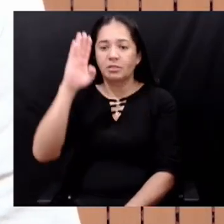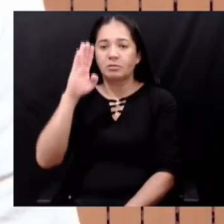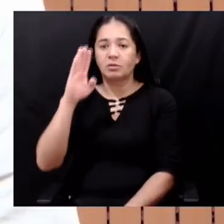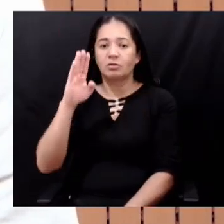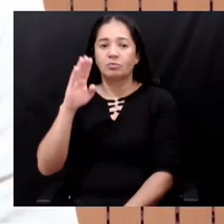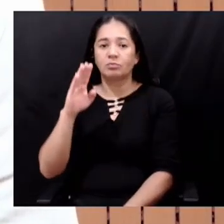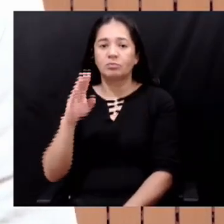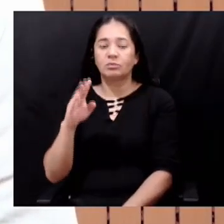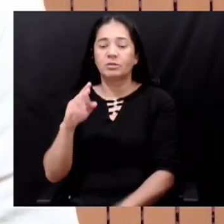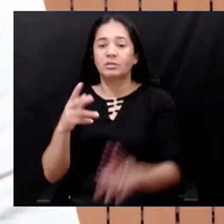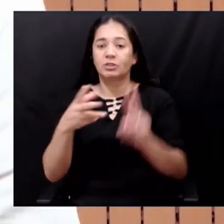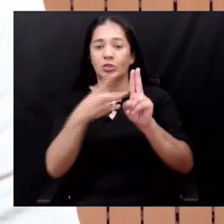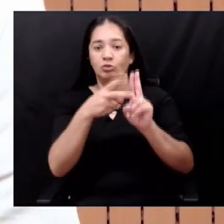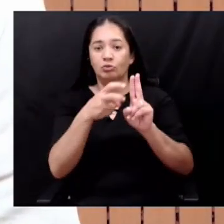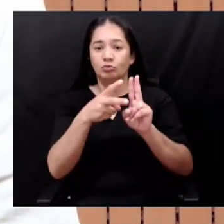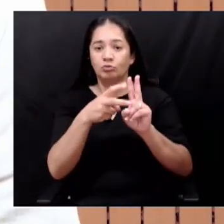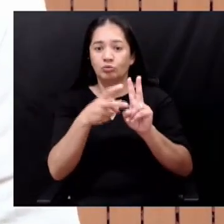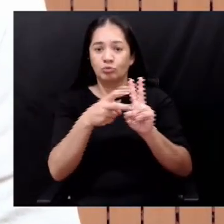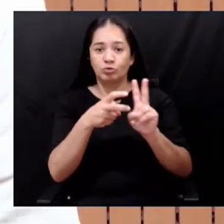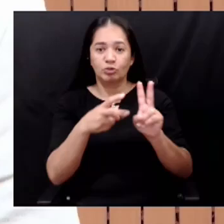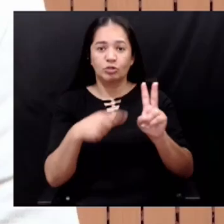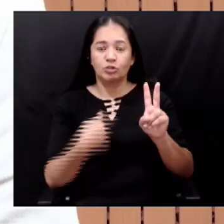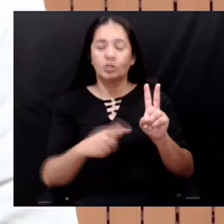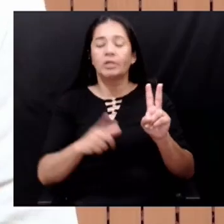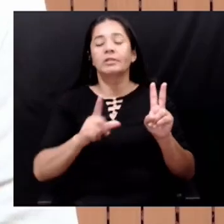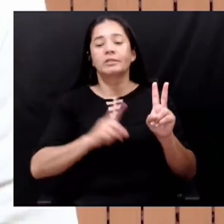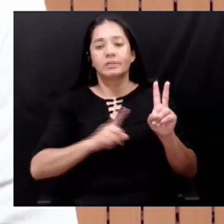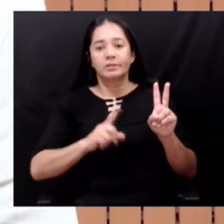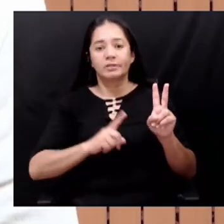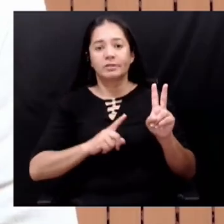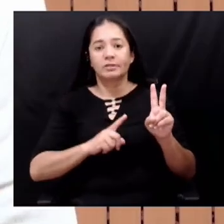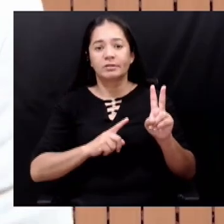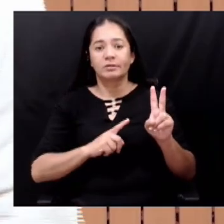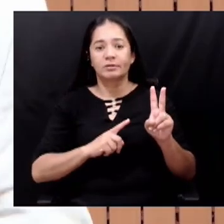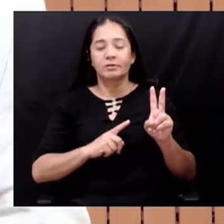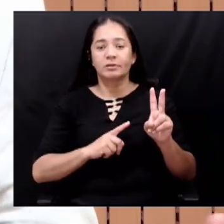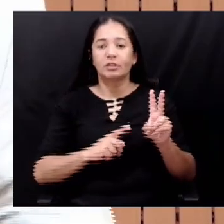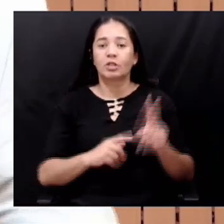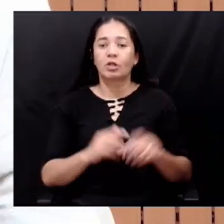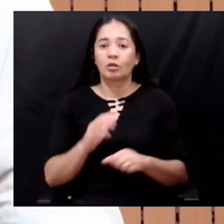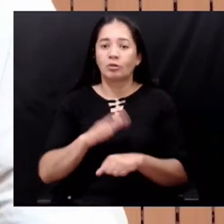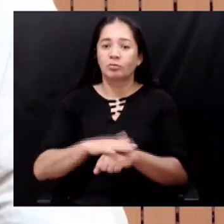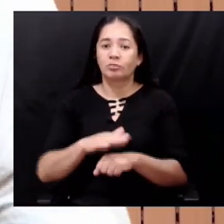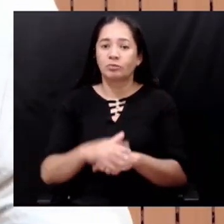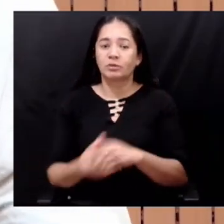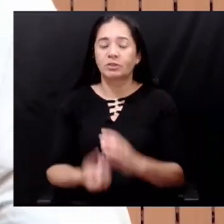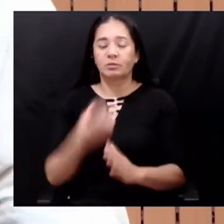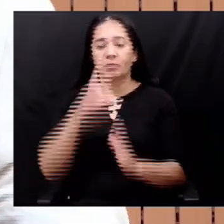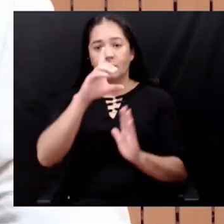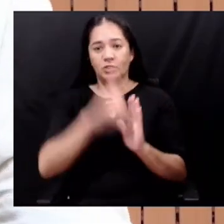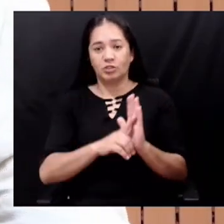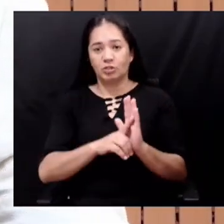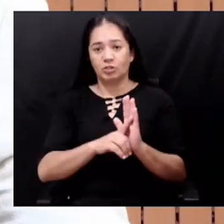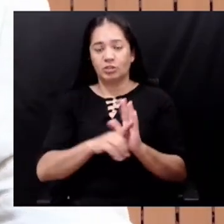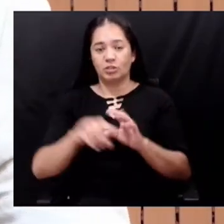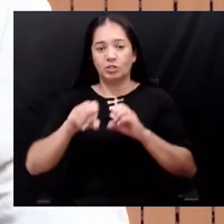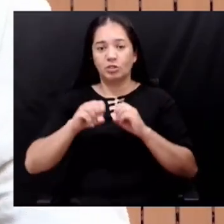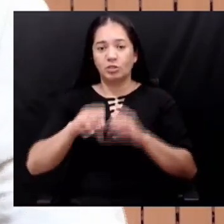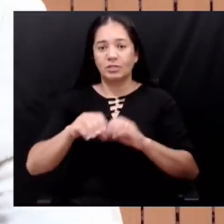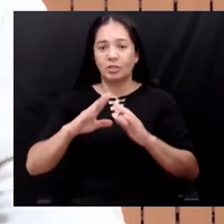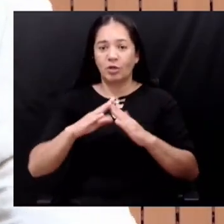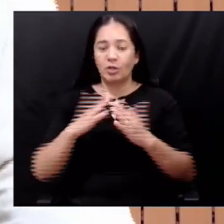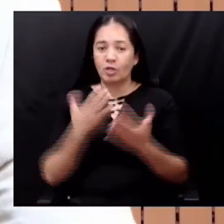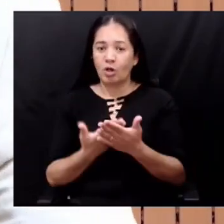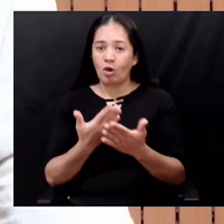nós temos lá na CECADI, criamos no ano passado, inclusive, a Diretoria de Educação Escolar Indígena, era uma coordenação